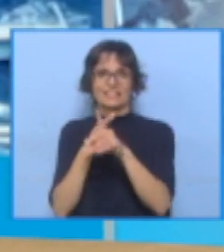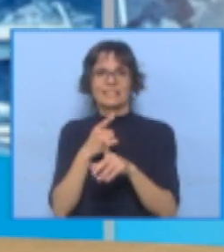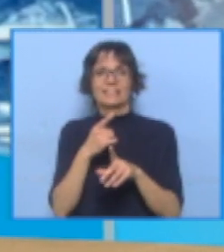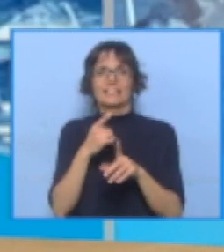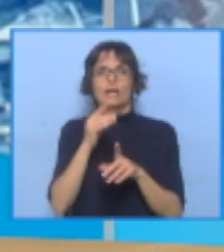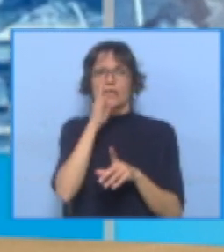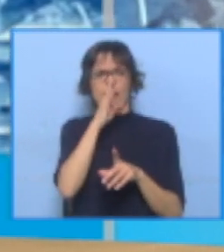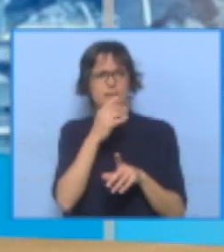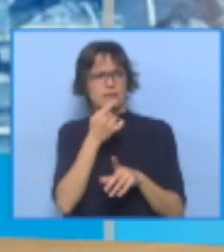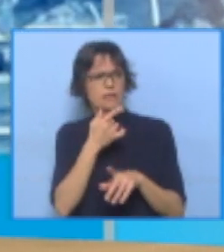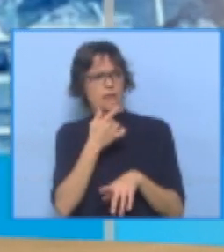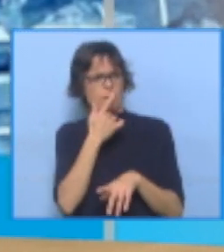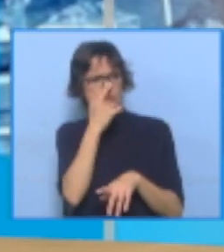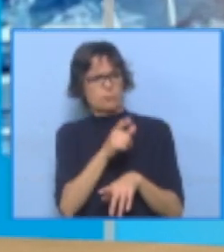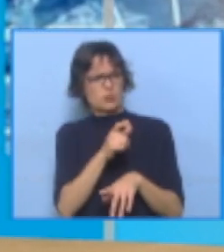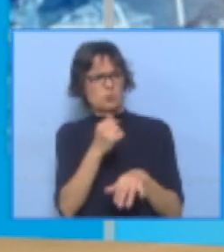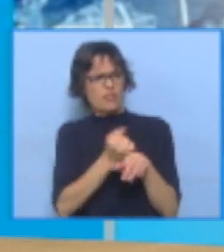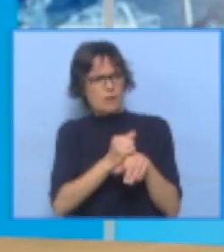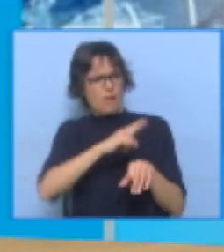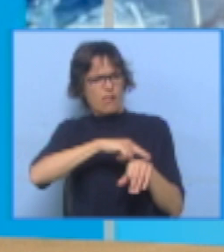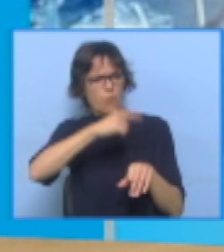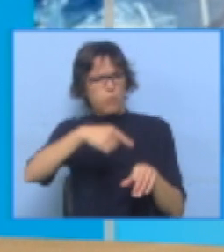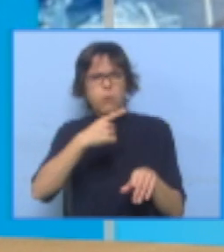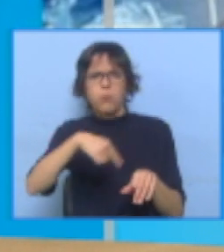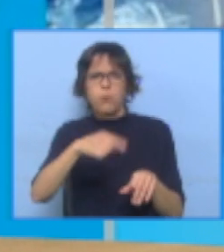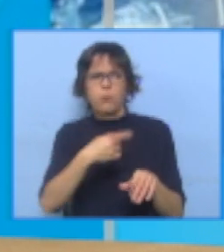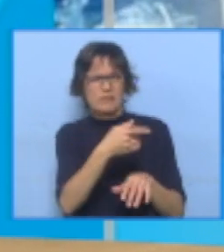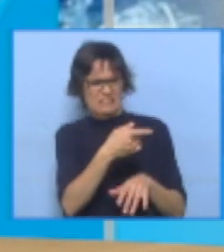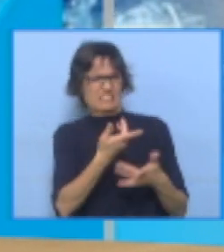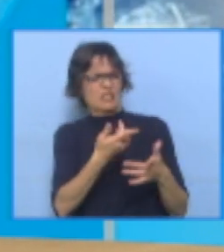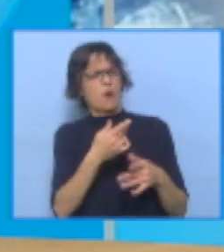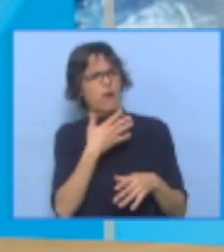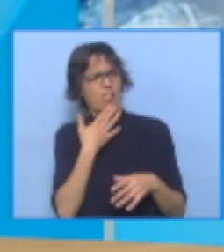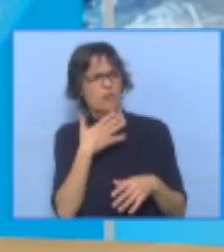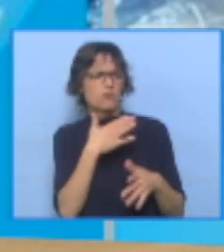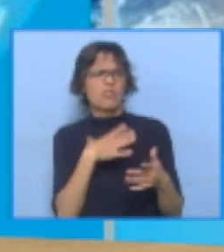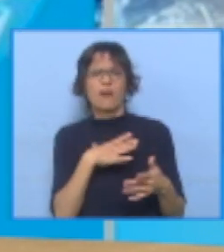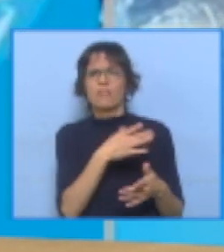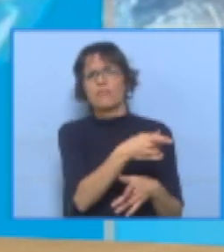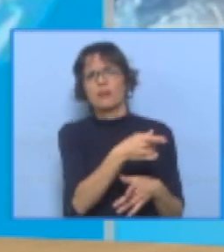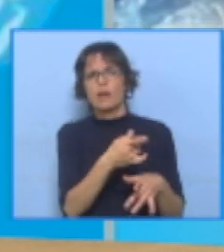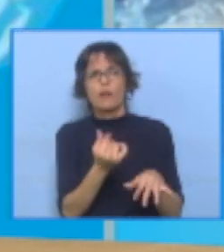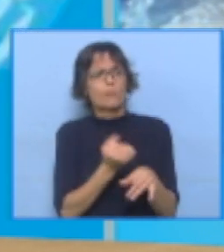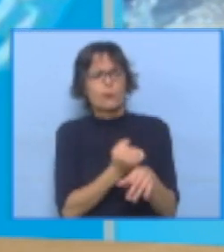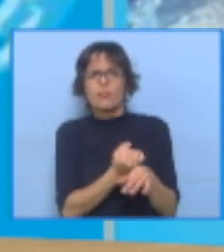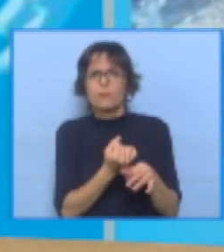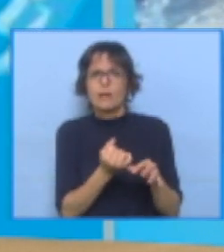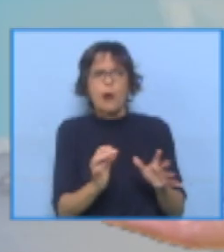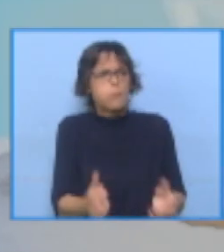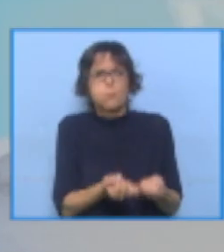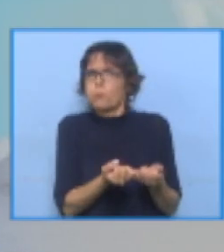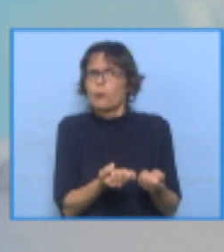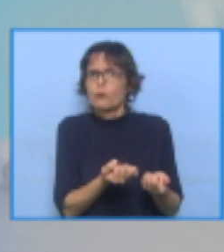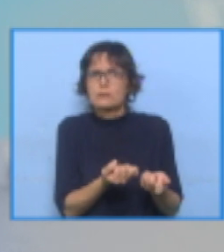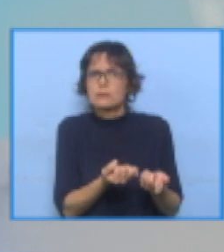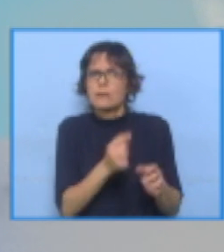seu horário, coitado, ele não consegue exercer no horário normal das suas funções. Portanto, acham isso, de facto, um